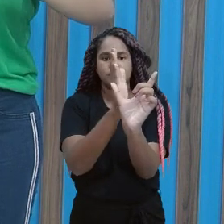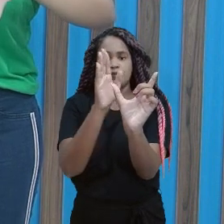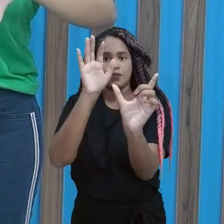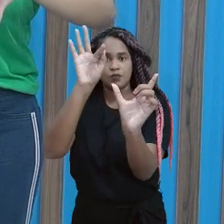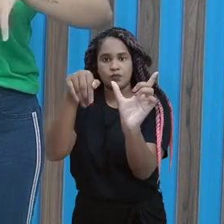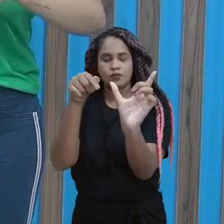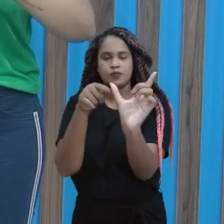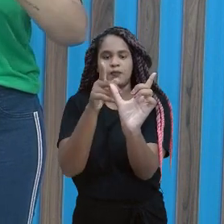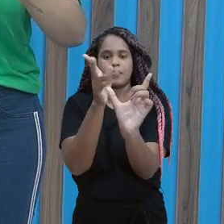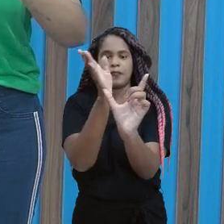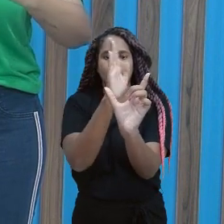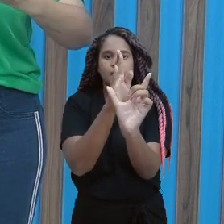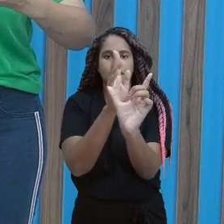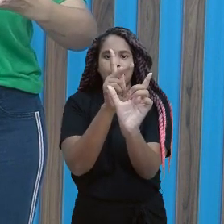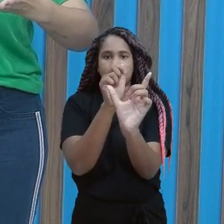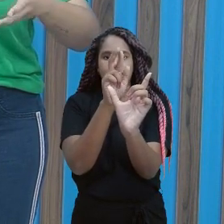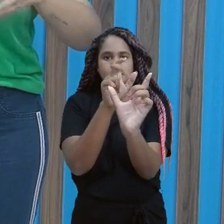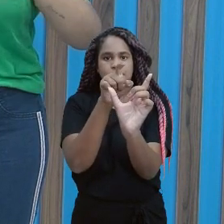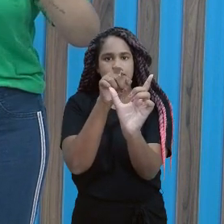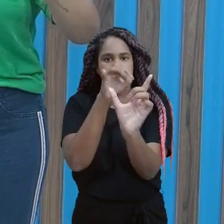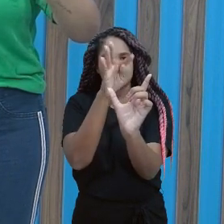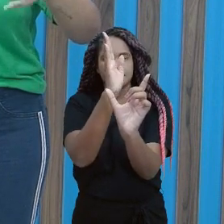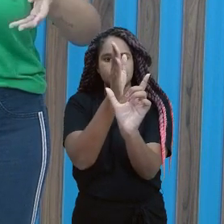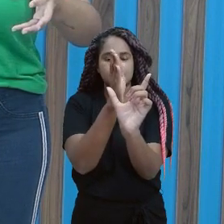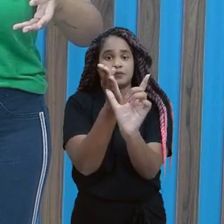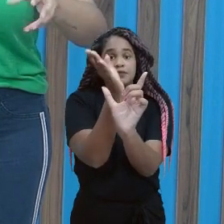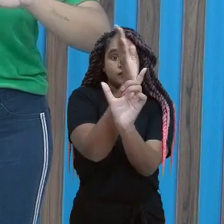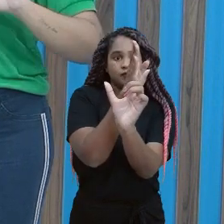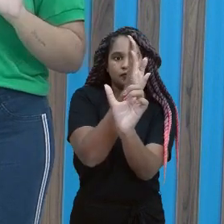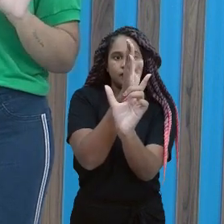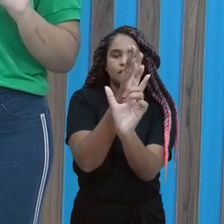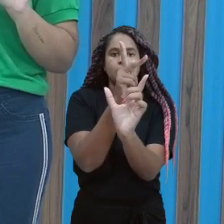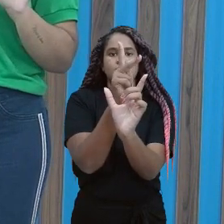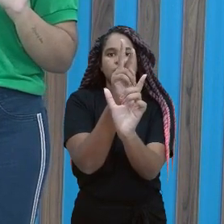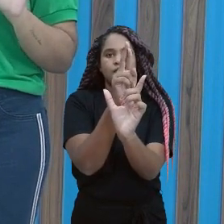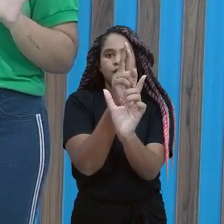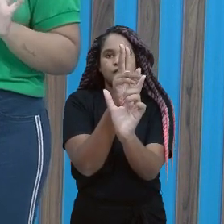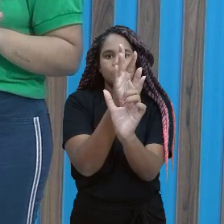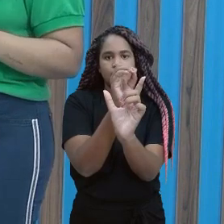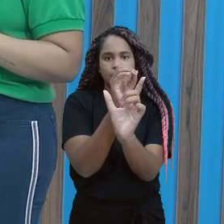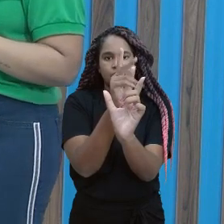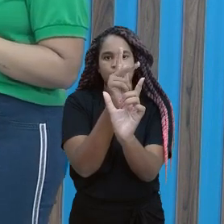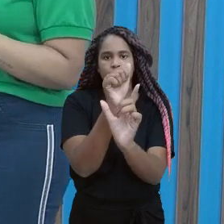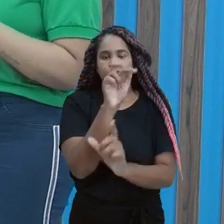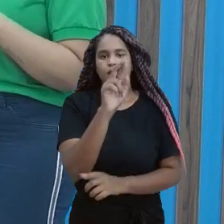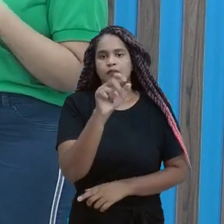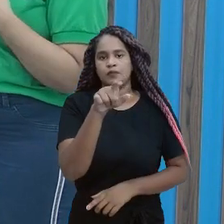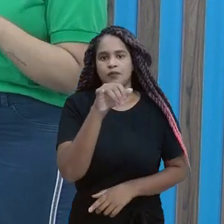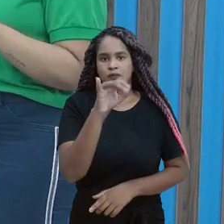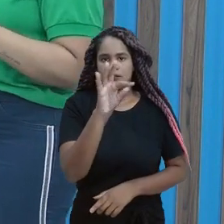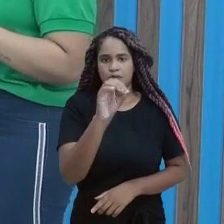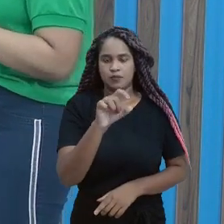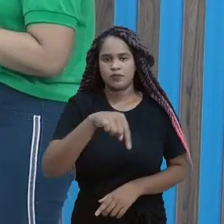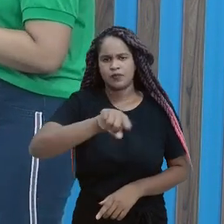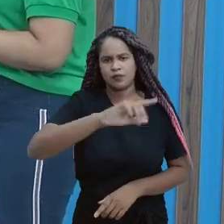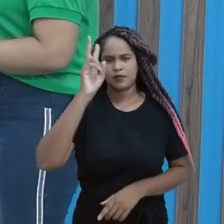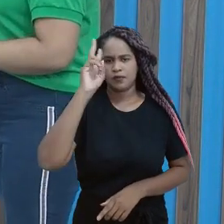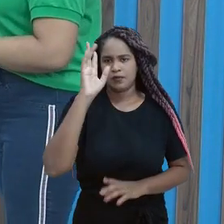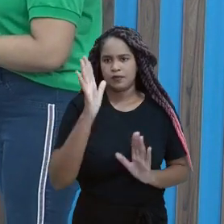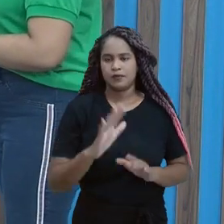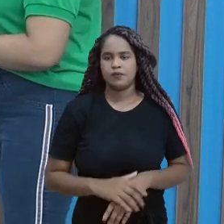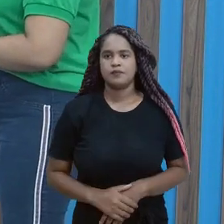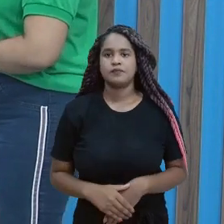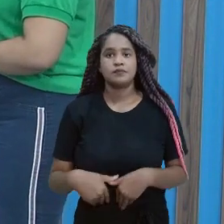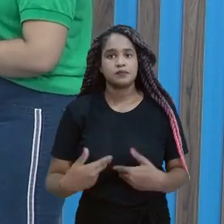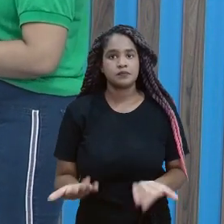quando é a penúltima, e proparoxítona, quando for a antepenúltima. Isso vocês lembram, né? Vamos lá, vamos continuar. Nas